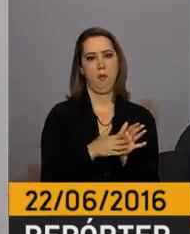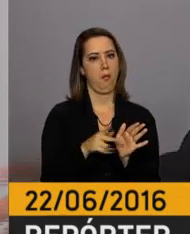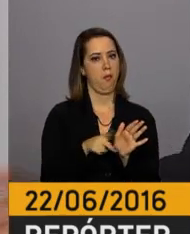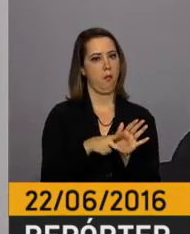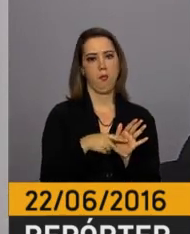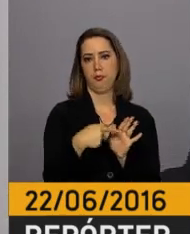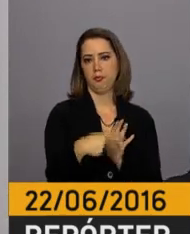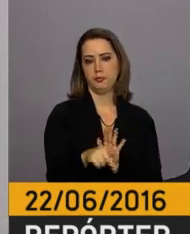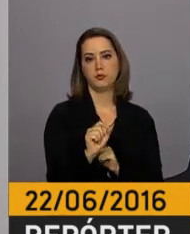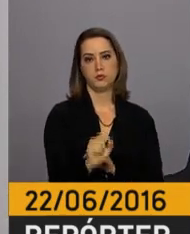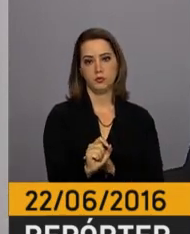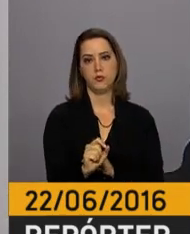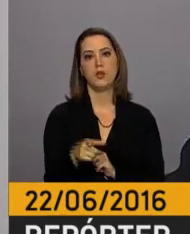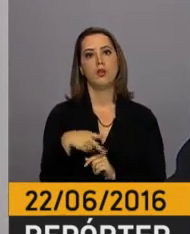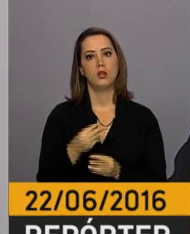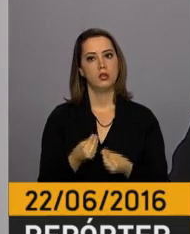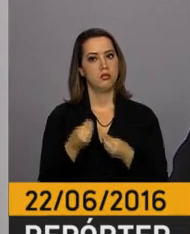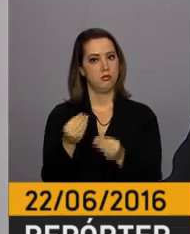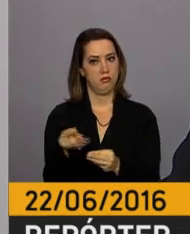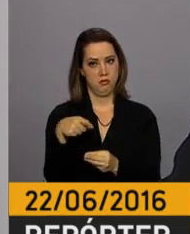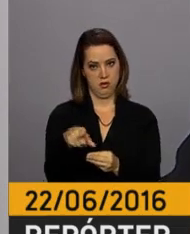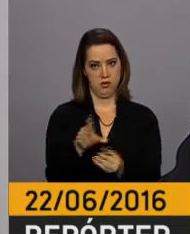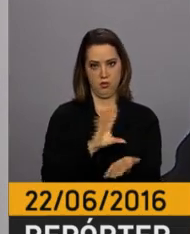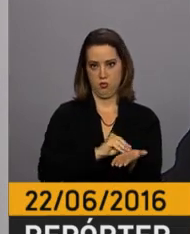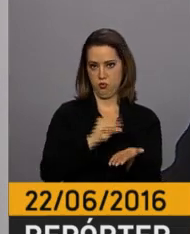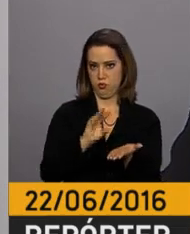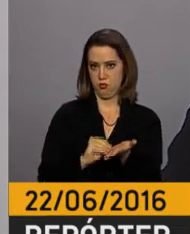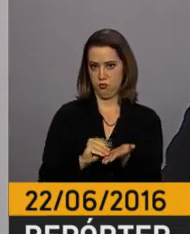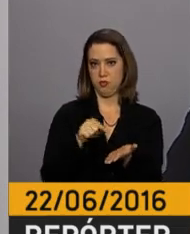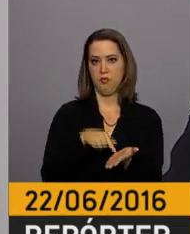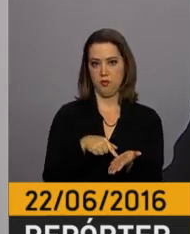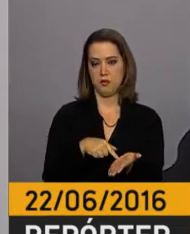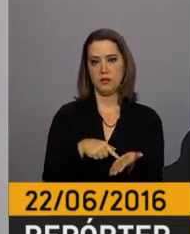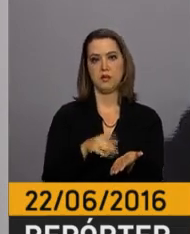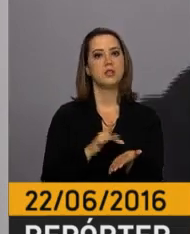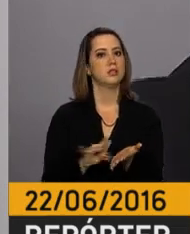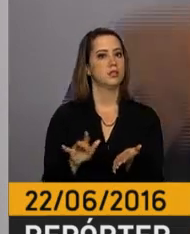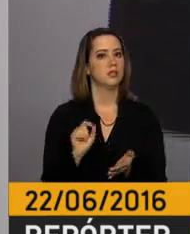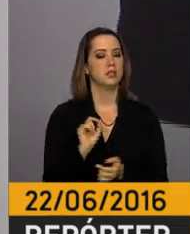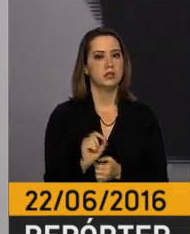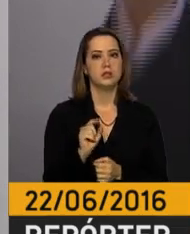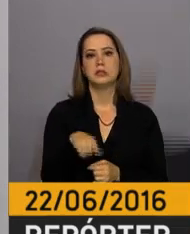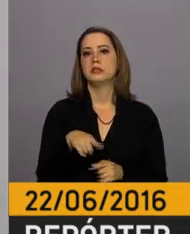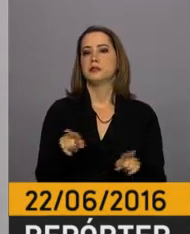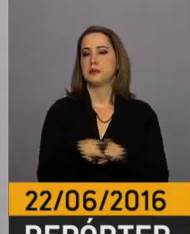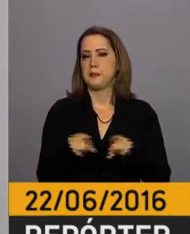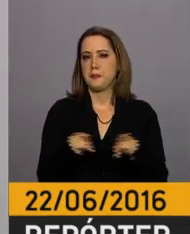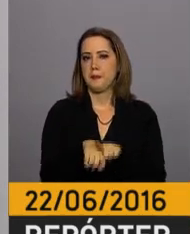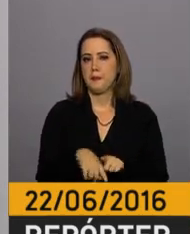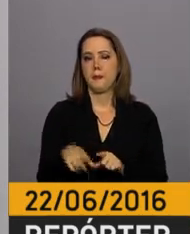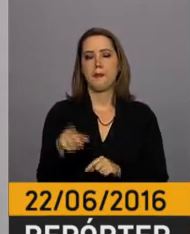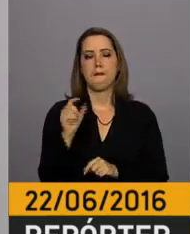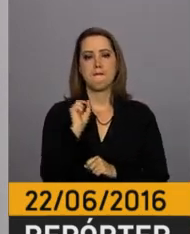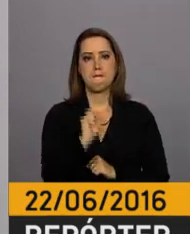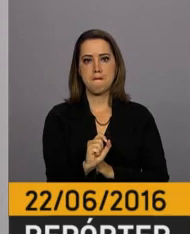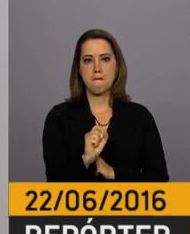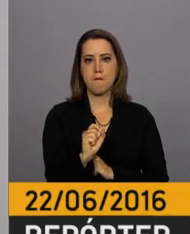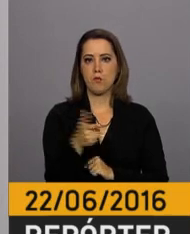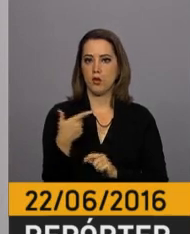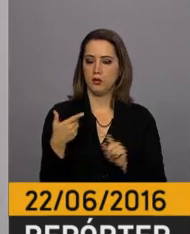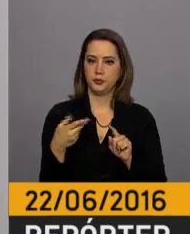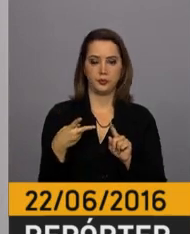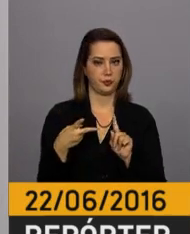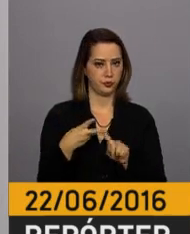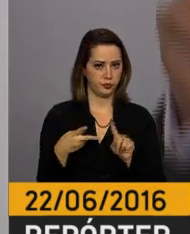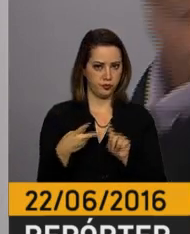levar essa informação ali no aplicativo em segundo lugar não preciso dizer do efeito quântico que essa